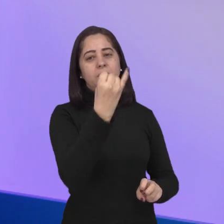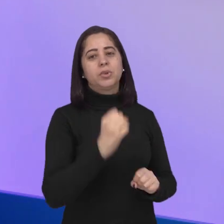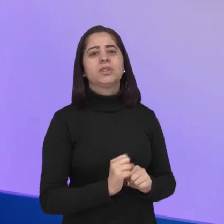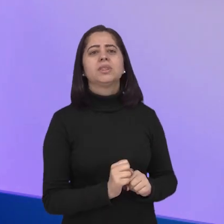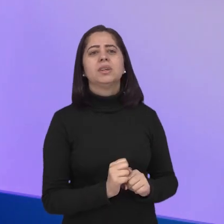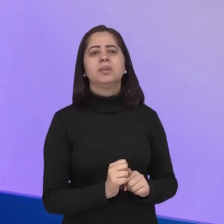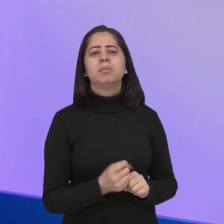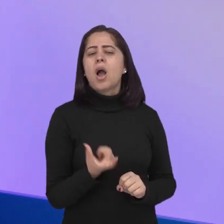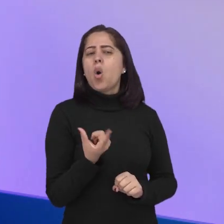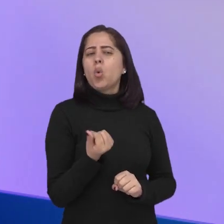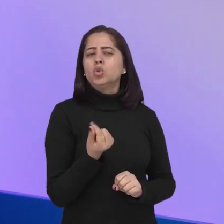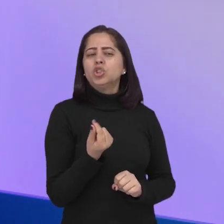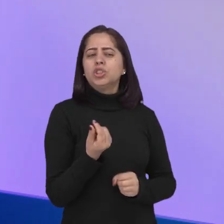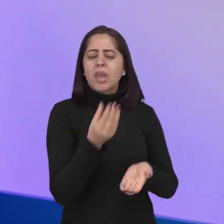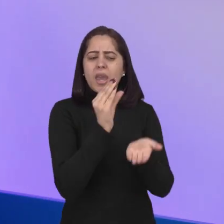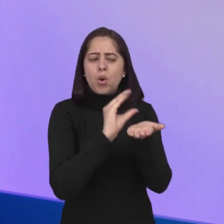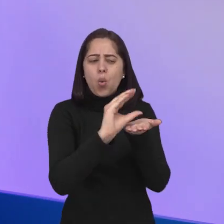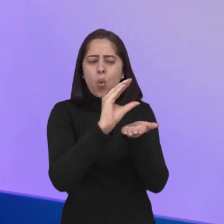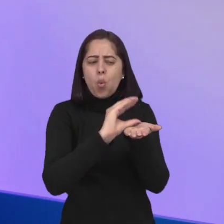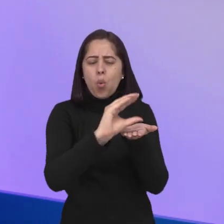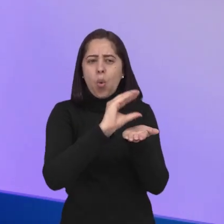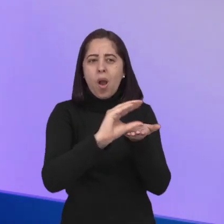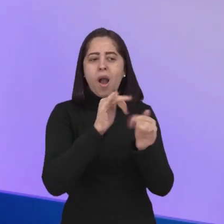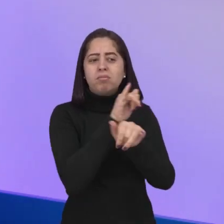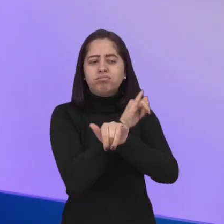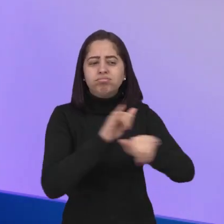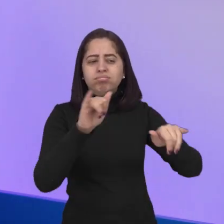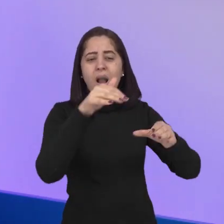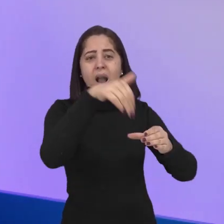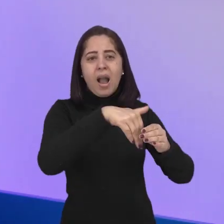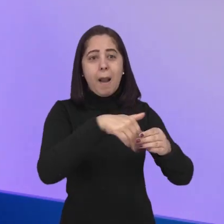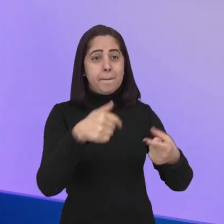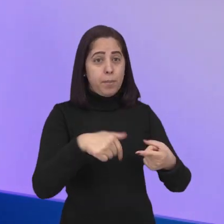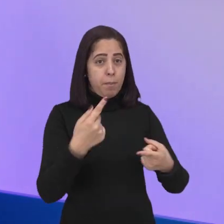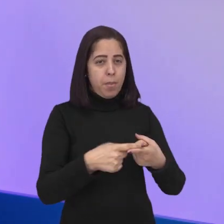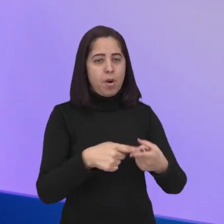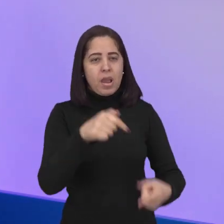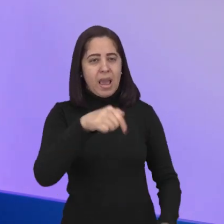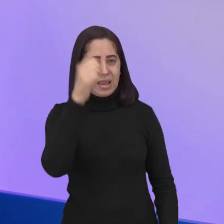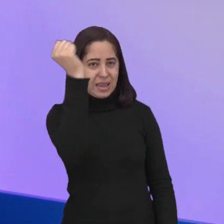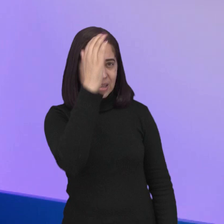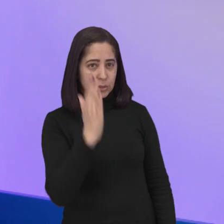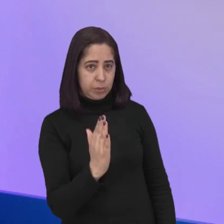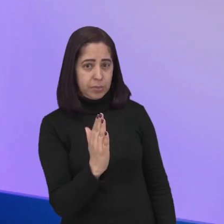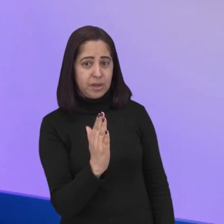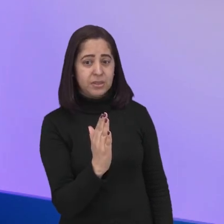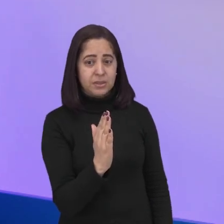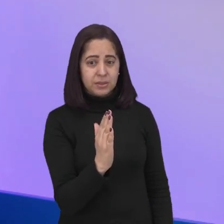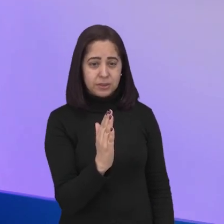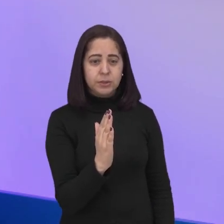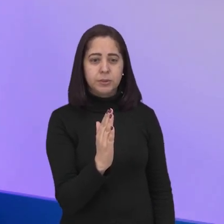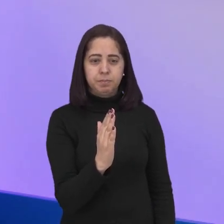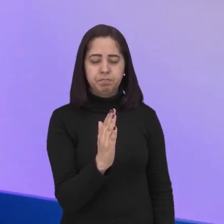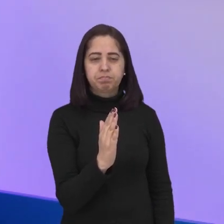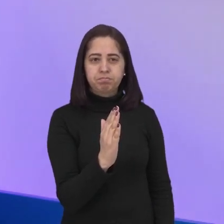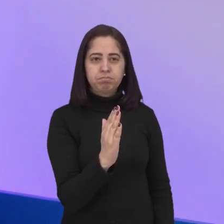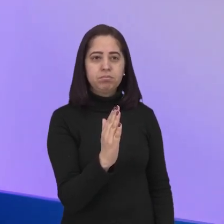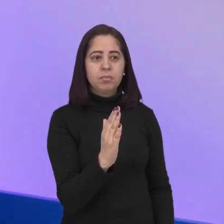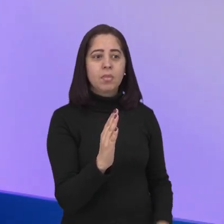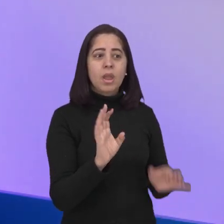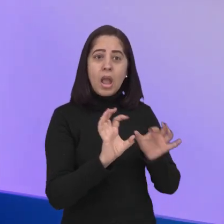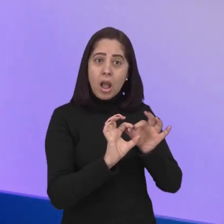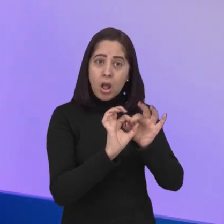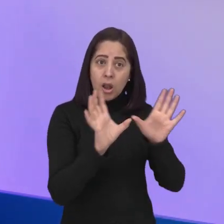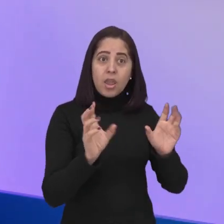o financiamento de campanha. Já que sempre se falou no Brasil que essa possibilidade de